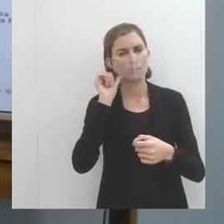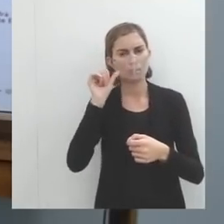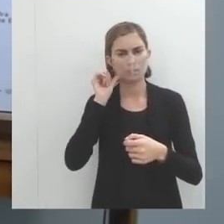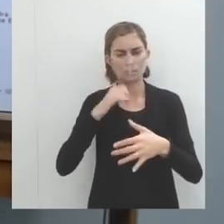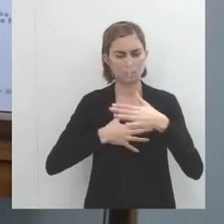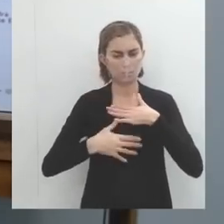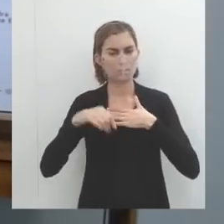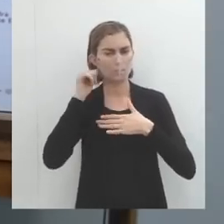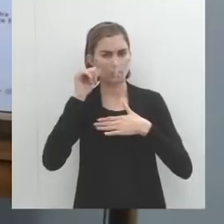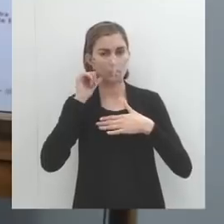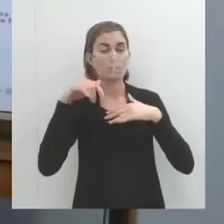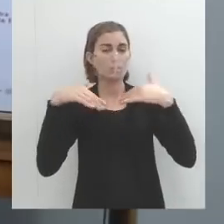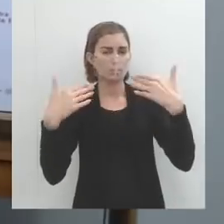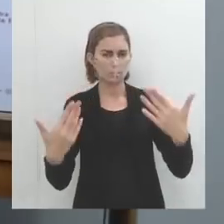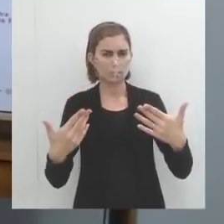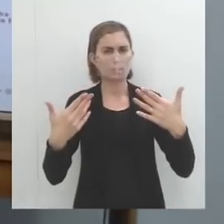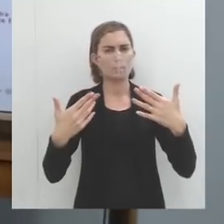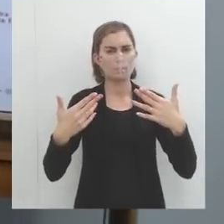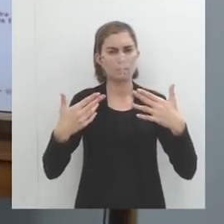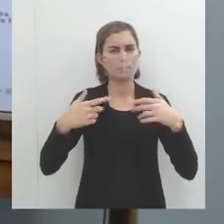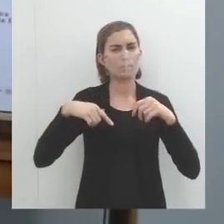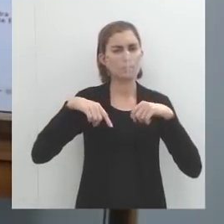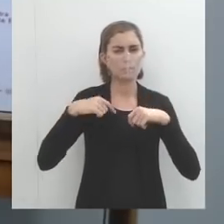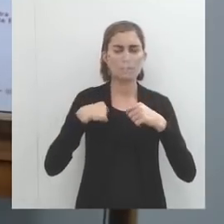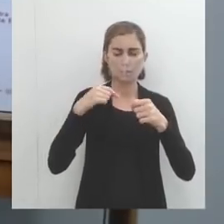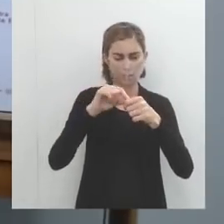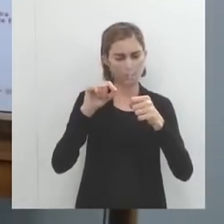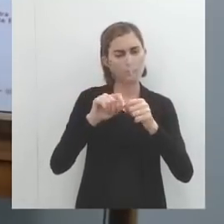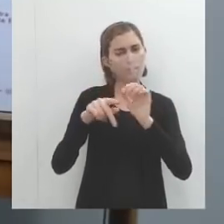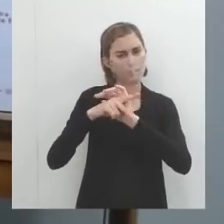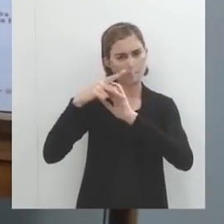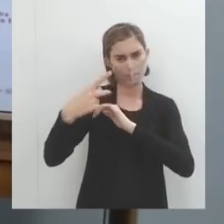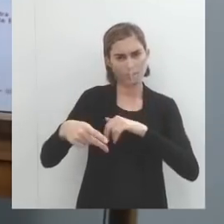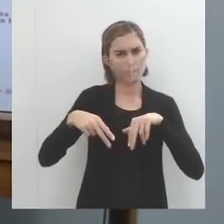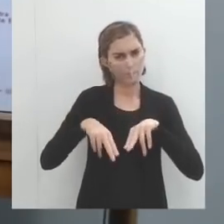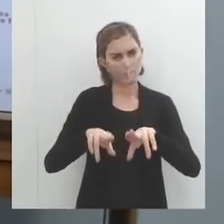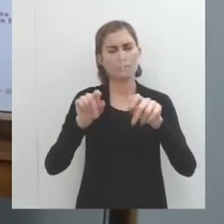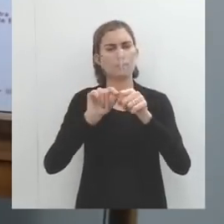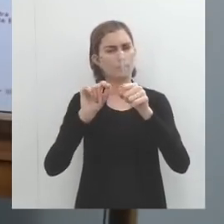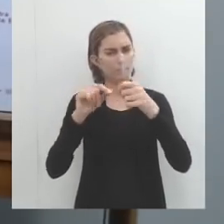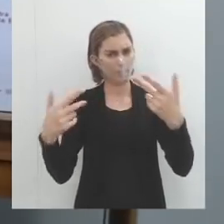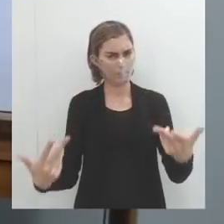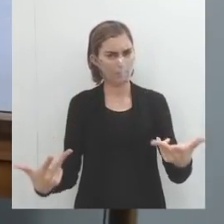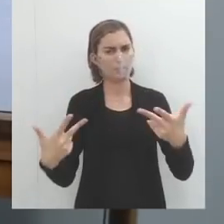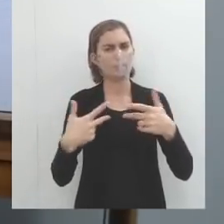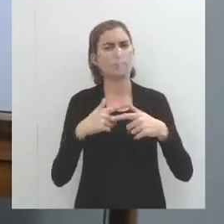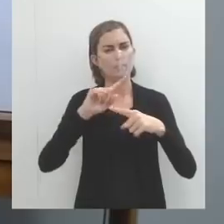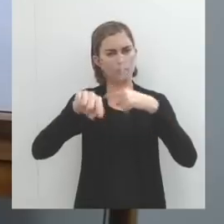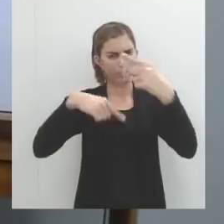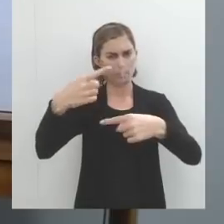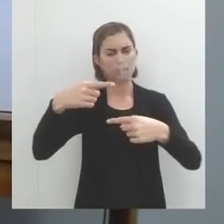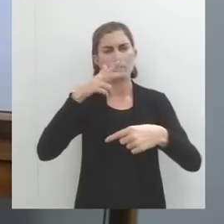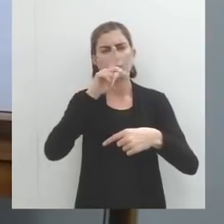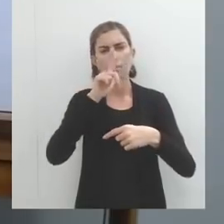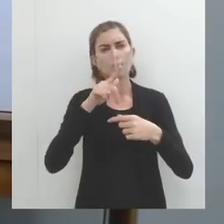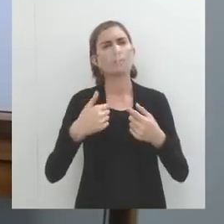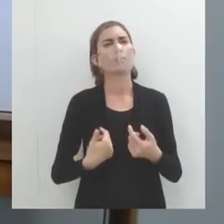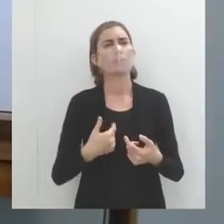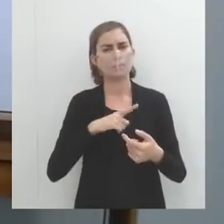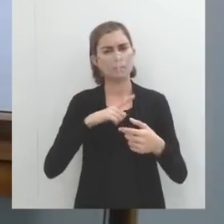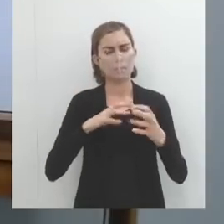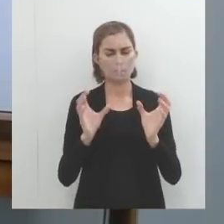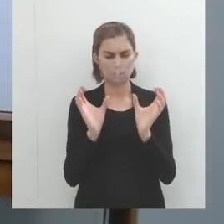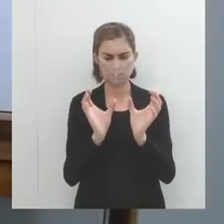feminino, beleza? Então, o pênis, ele vai ser o danado do órgão copulador. Depois do pênis, eu tenho o